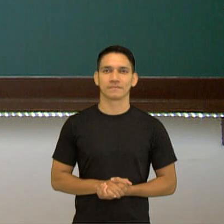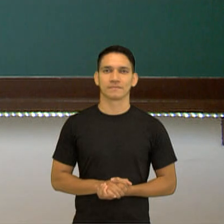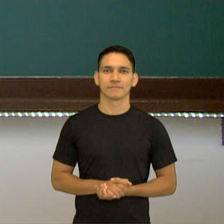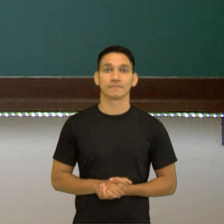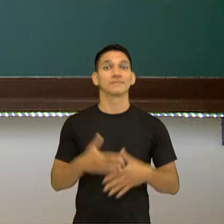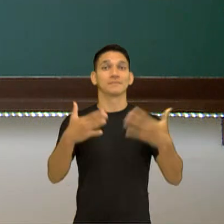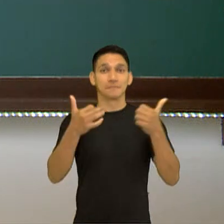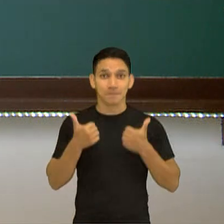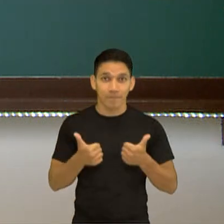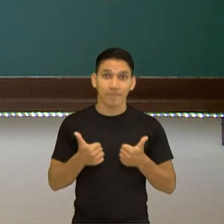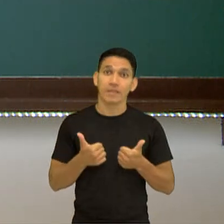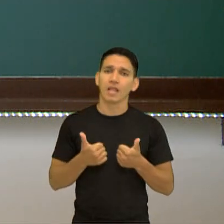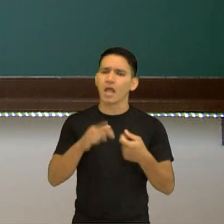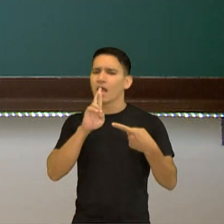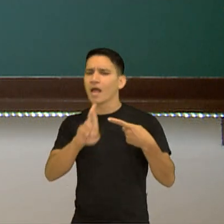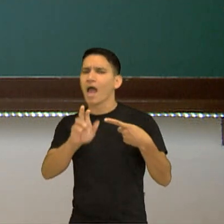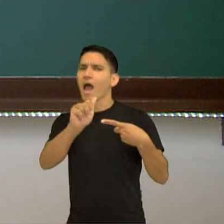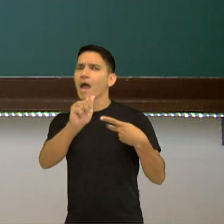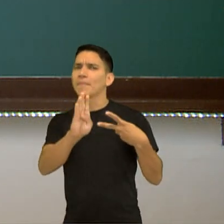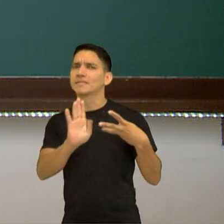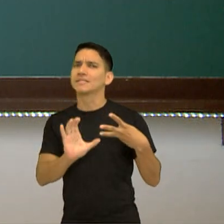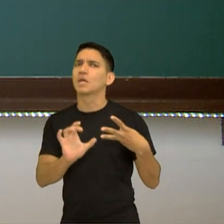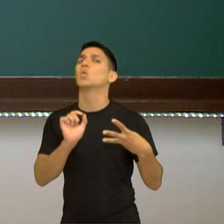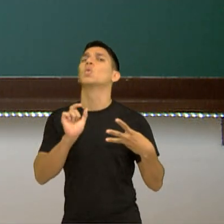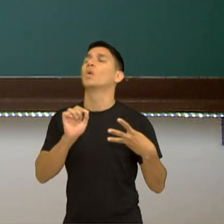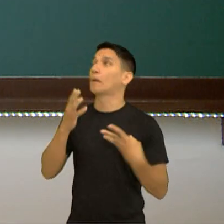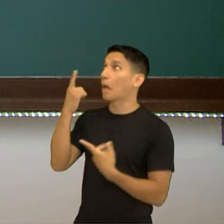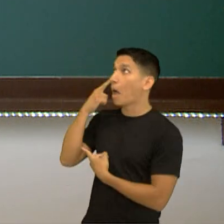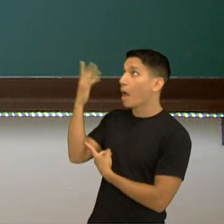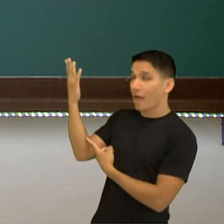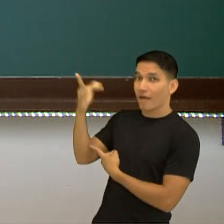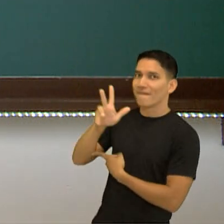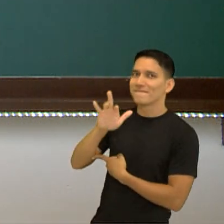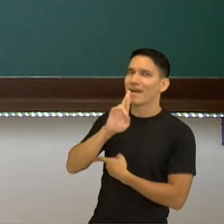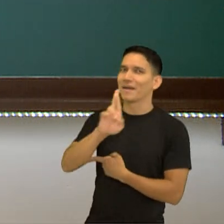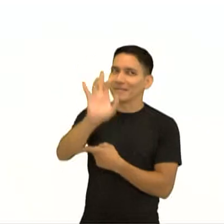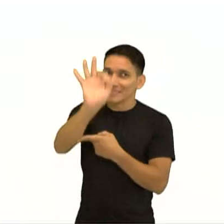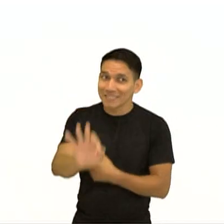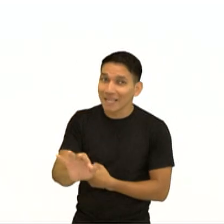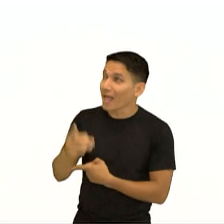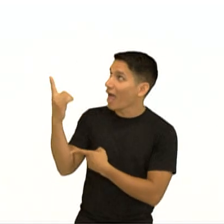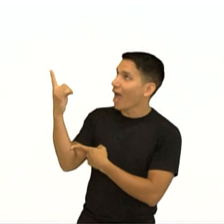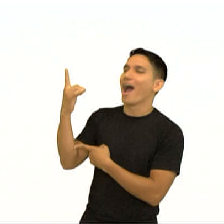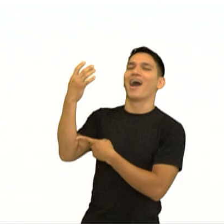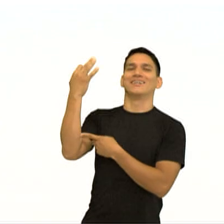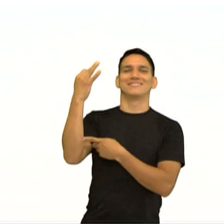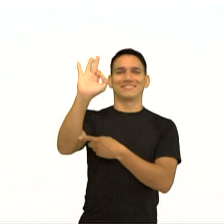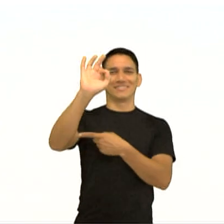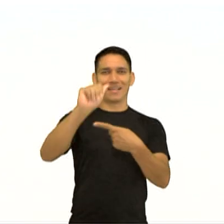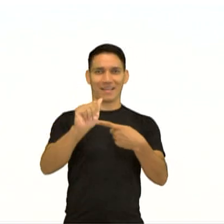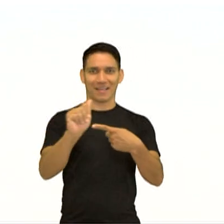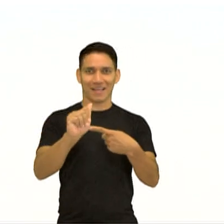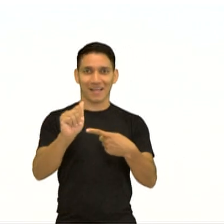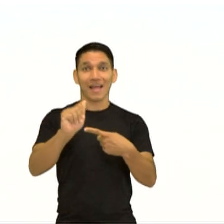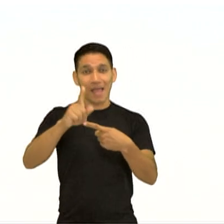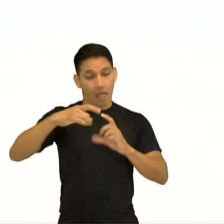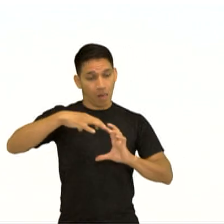Muito bem. Letra A, letra B ou letra C? Lá na tela agora vai aparecer a resposta para você, ó, letra A,